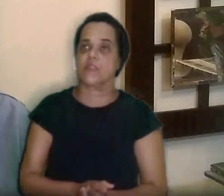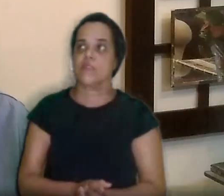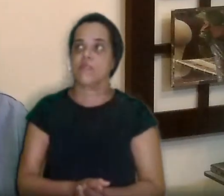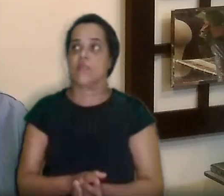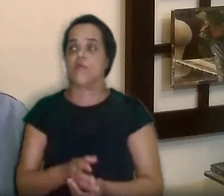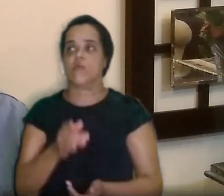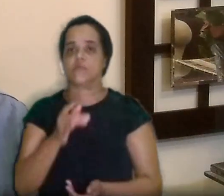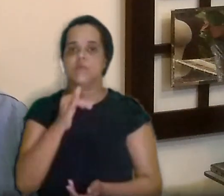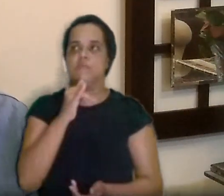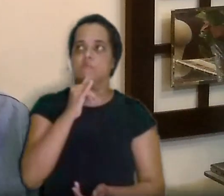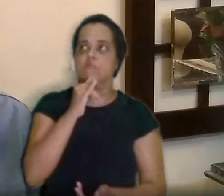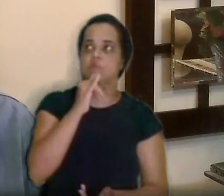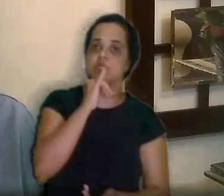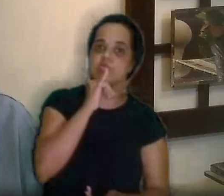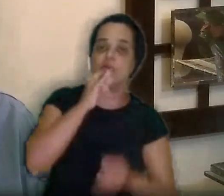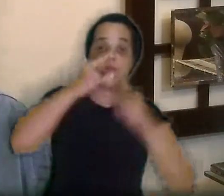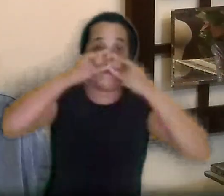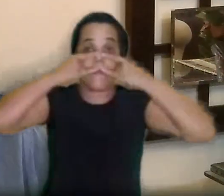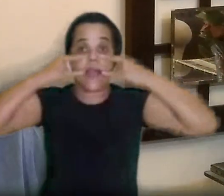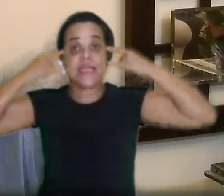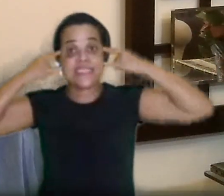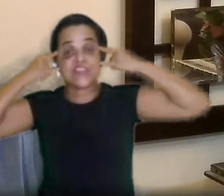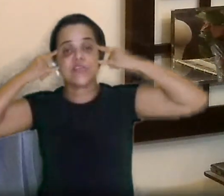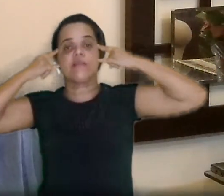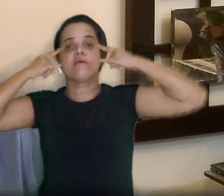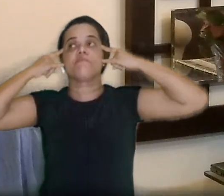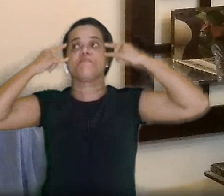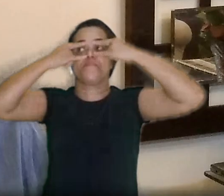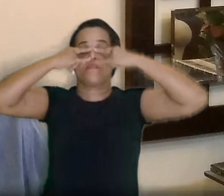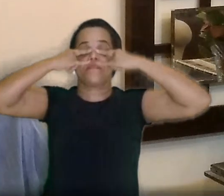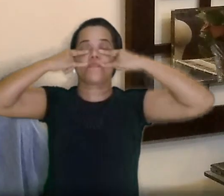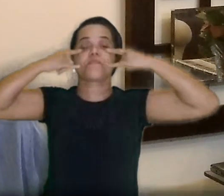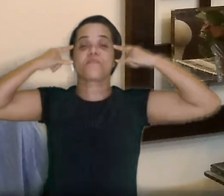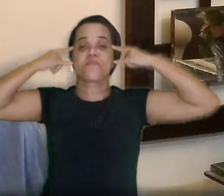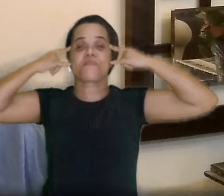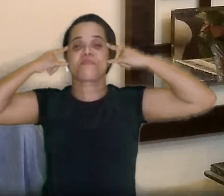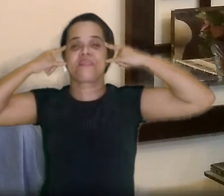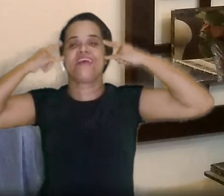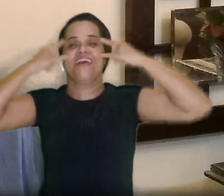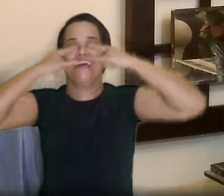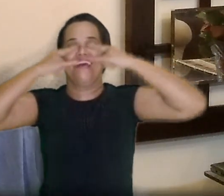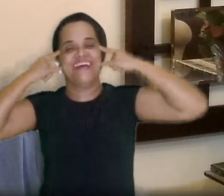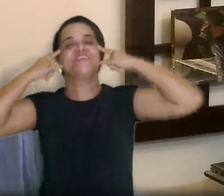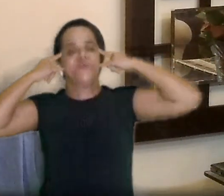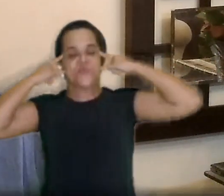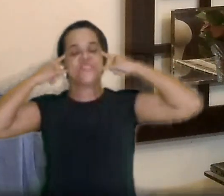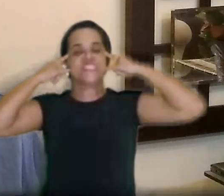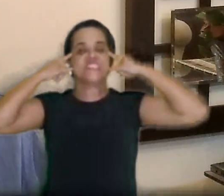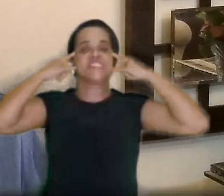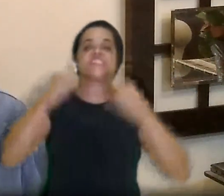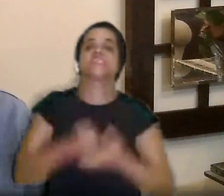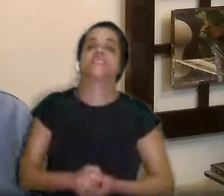da aquisição das máscaras que a irmã Ireide e a equipe prepararam para que nós possamos, ao mesmo tempo, divulgar a campanha